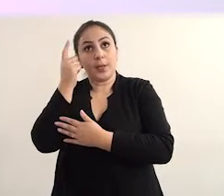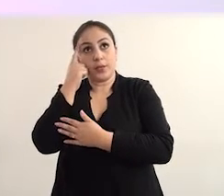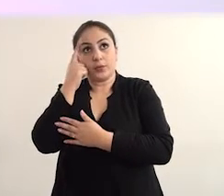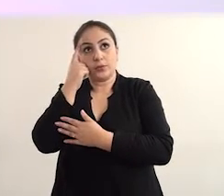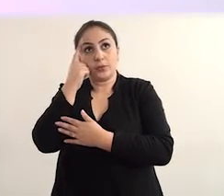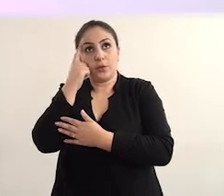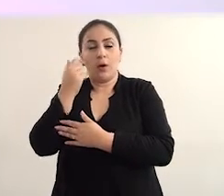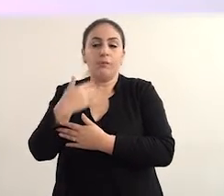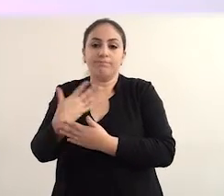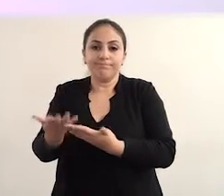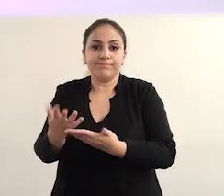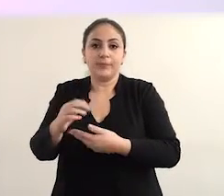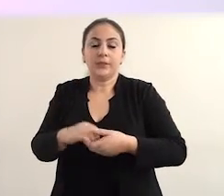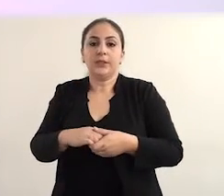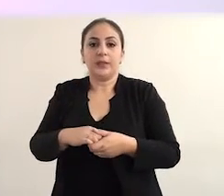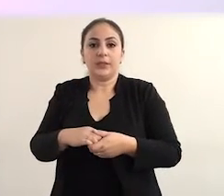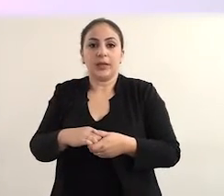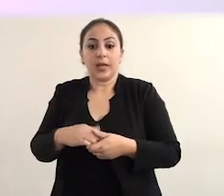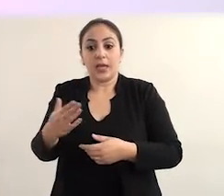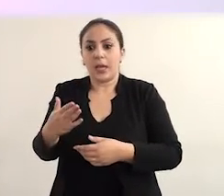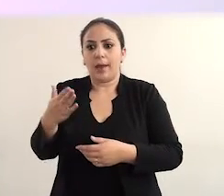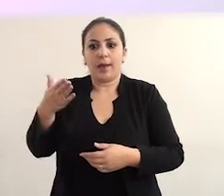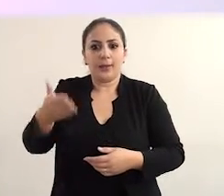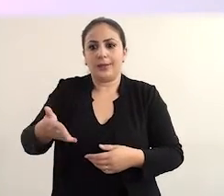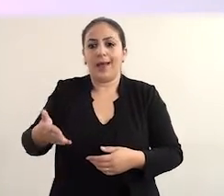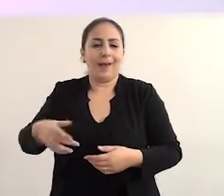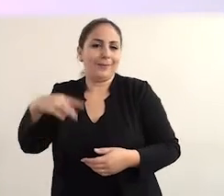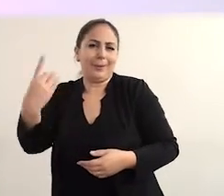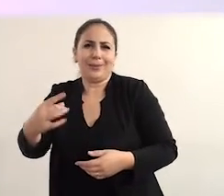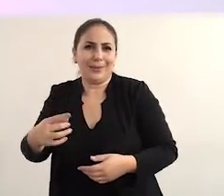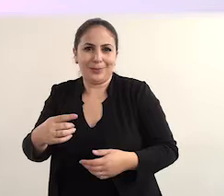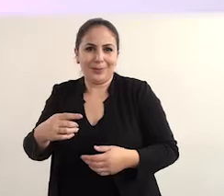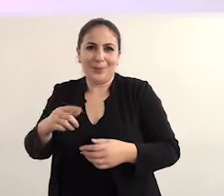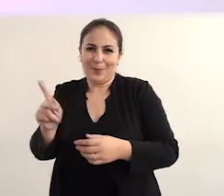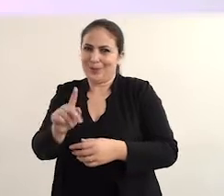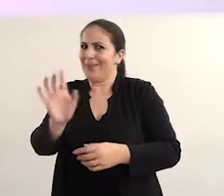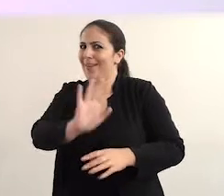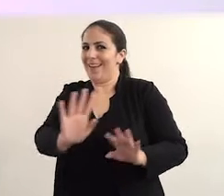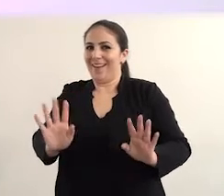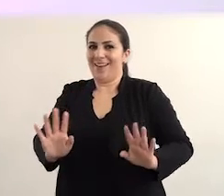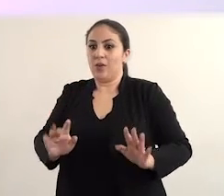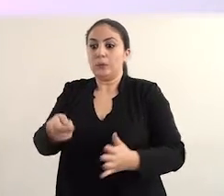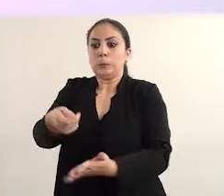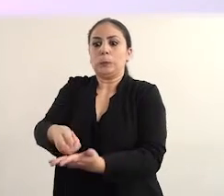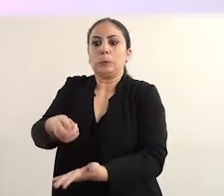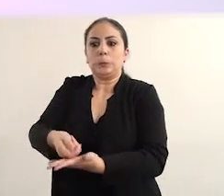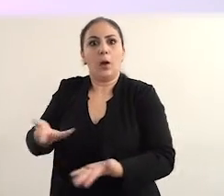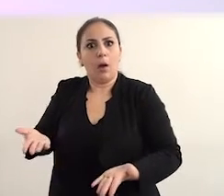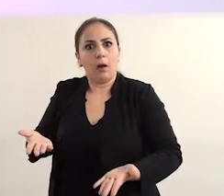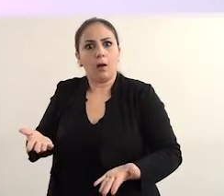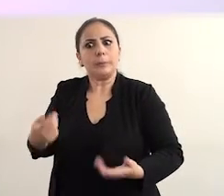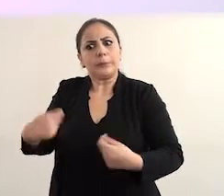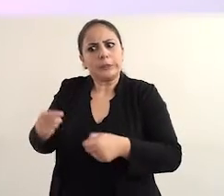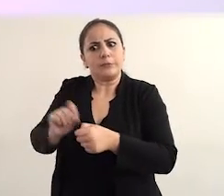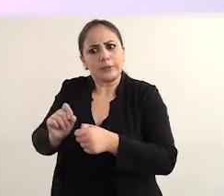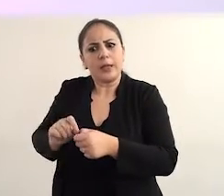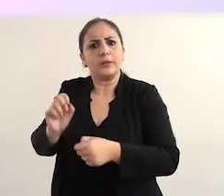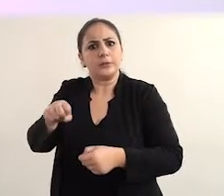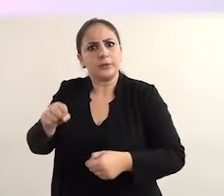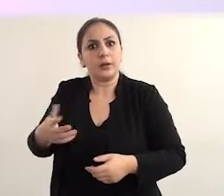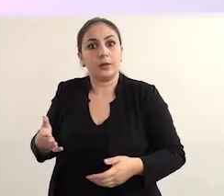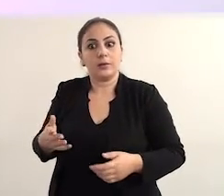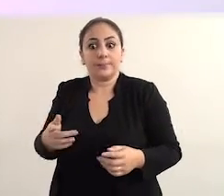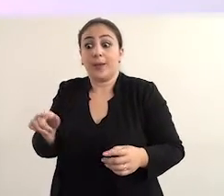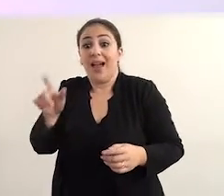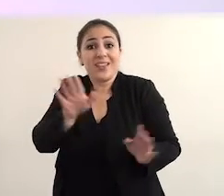não, tipo, né, ir lá e surrar o professor mesmo, isso, cobrar, sabe? O professor tem que fazer isso, tem. Eles